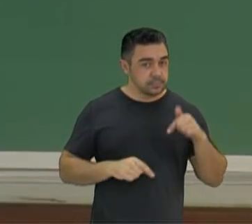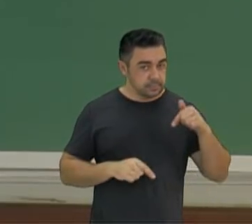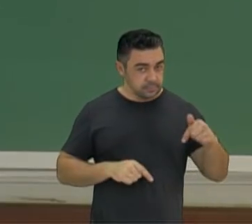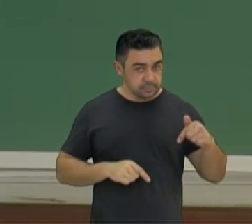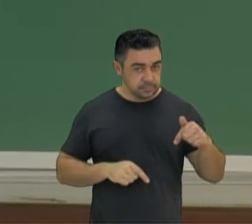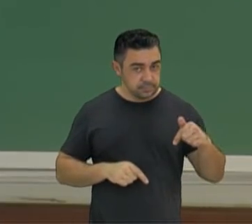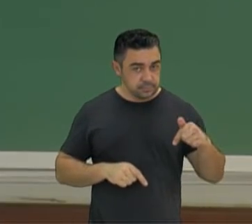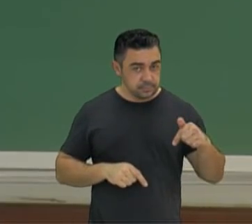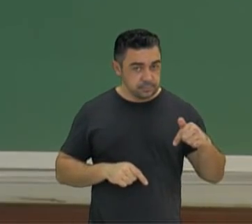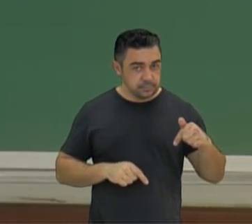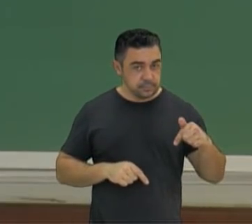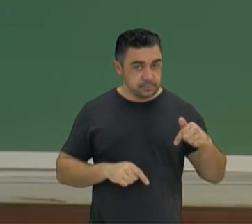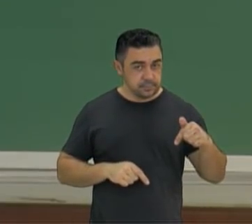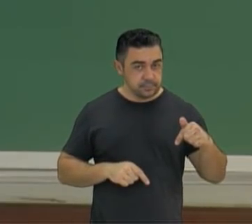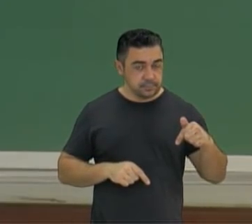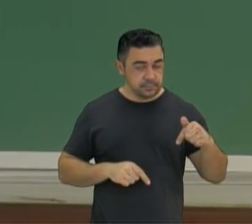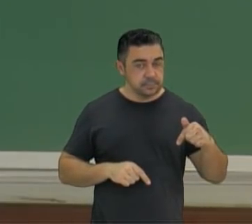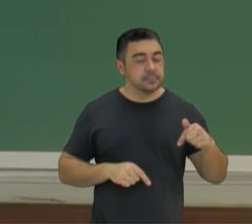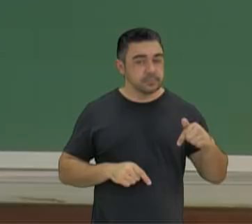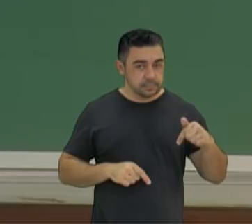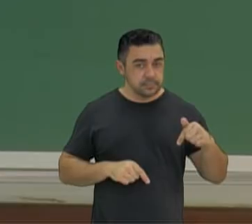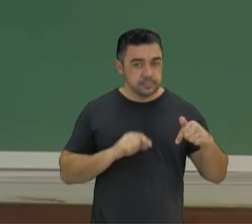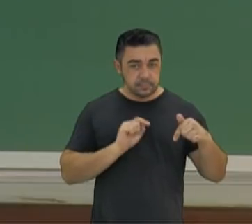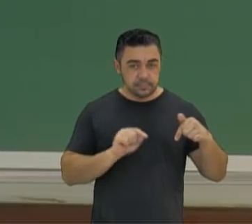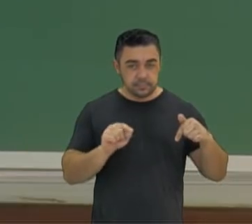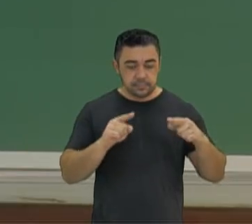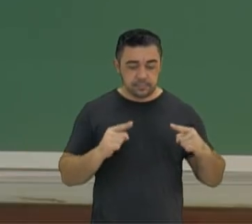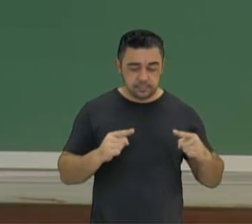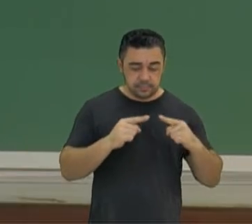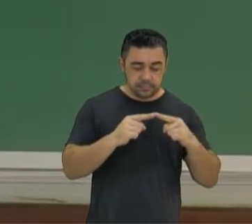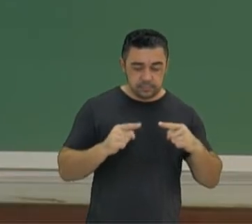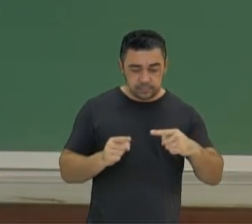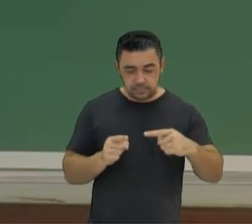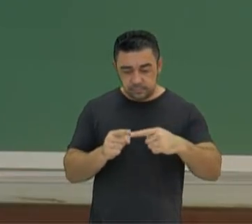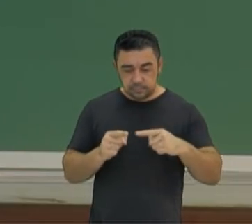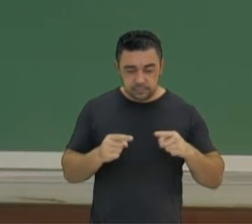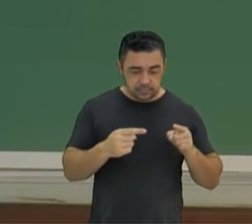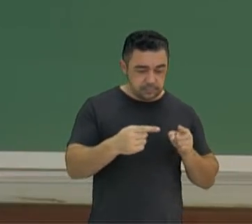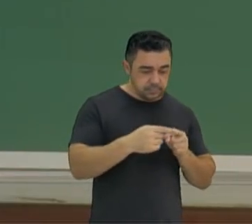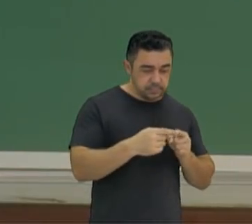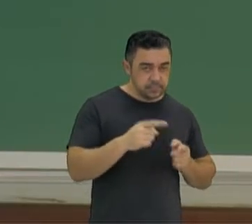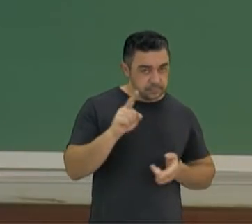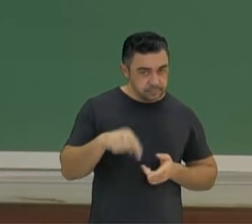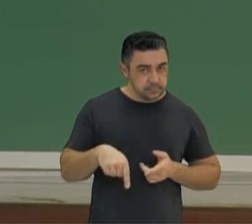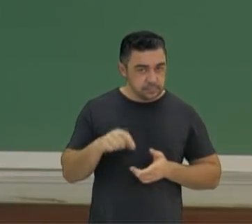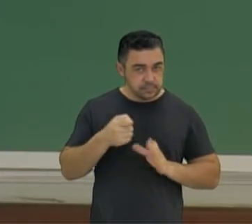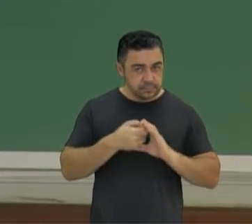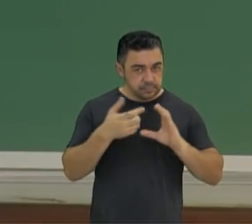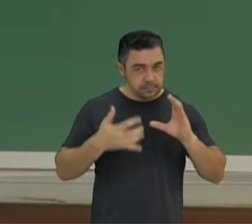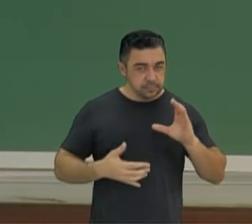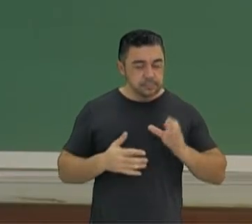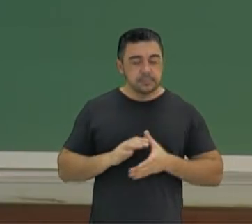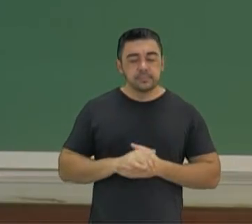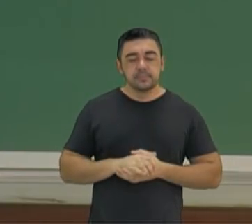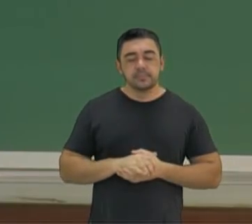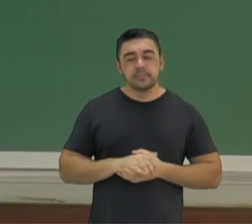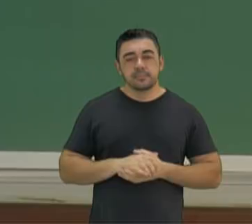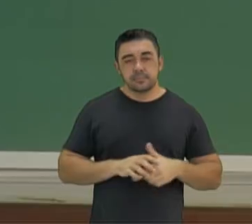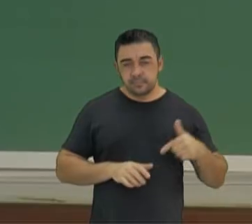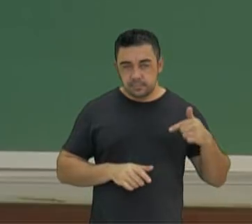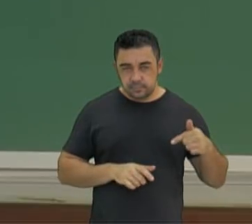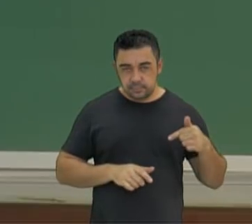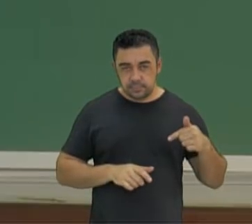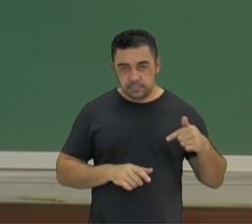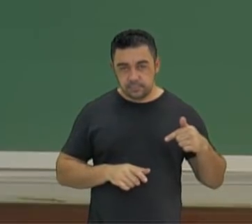7 lados, 7 vértices. Não é isso que caracteriza uma figura geométrica, um polígono? 7